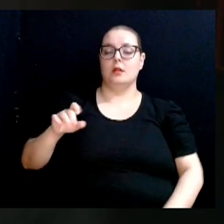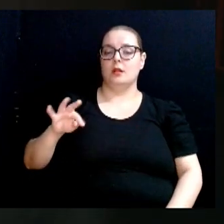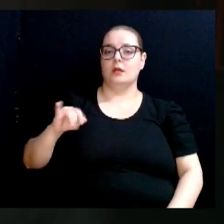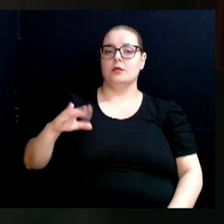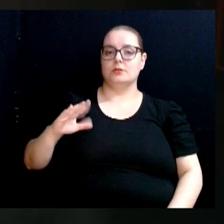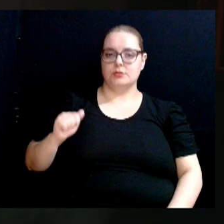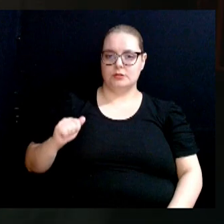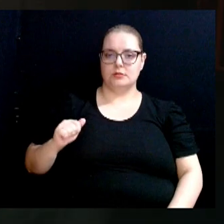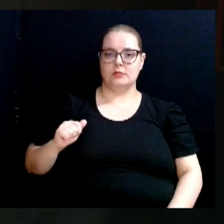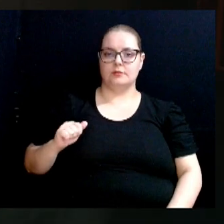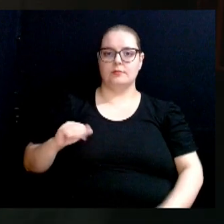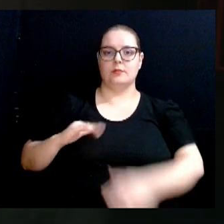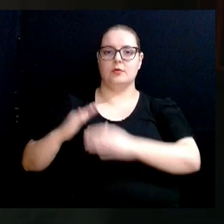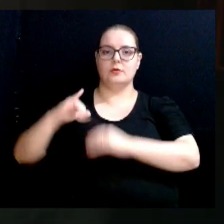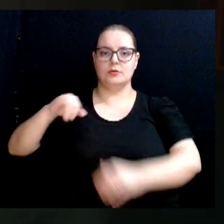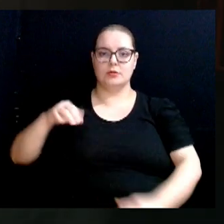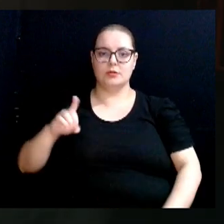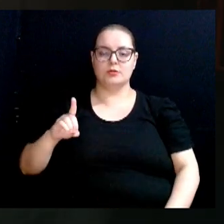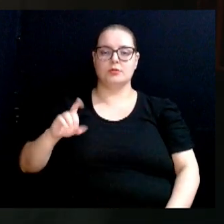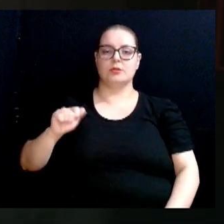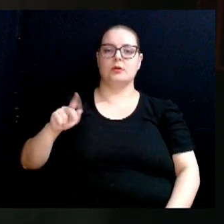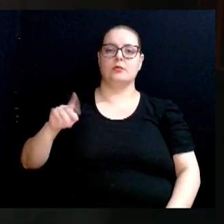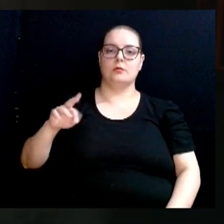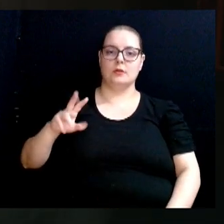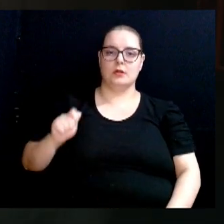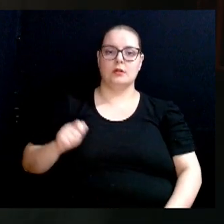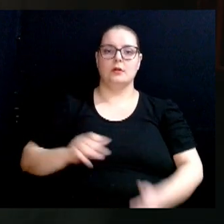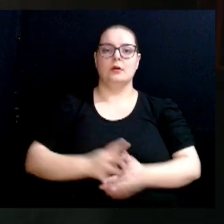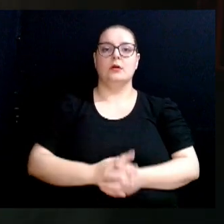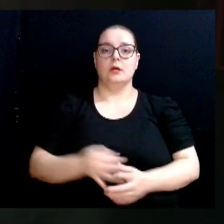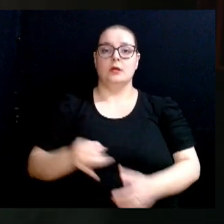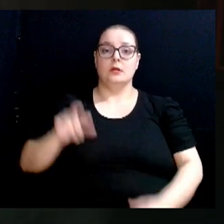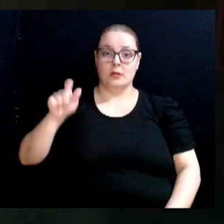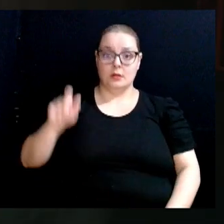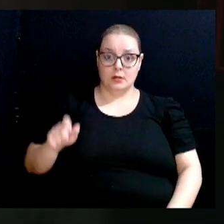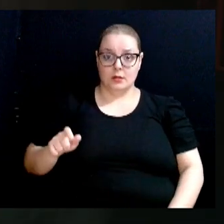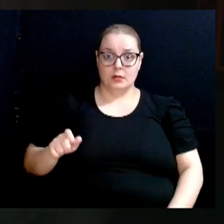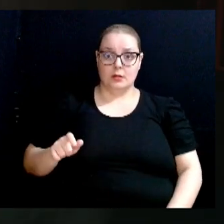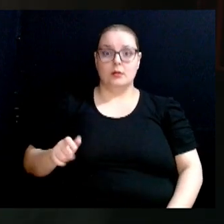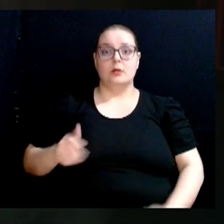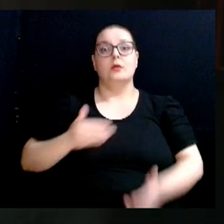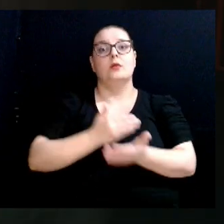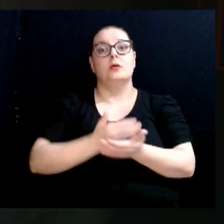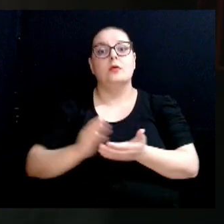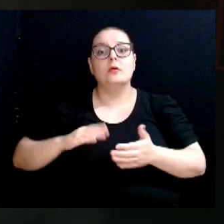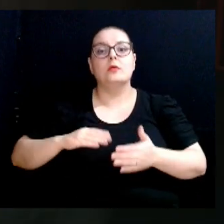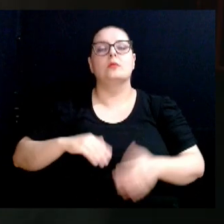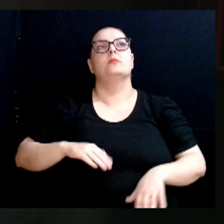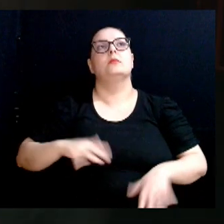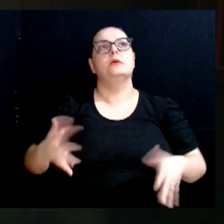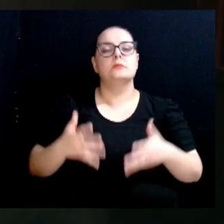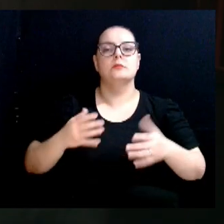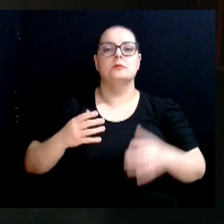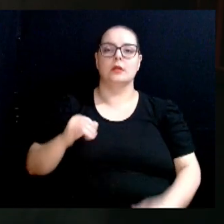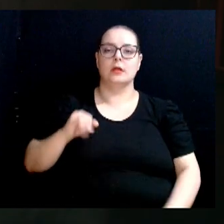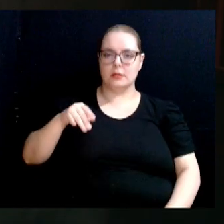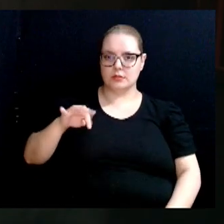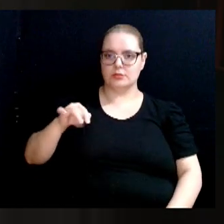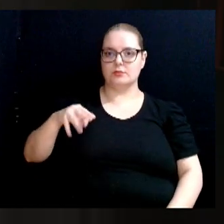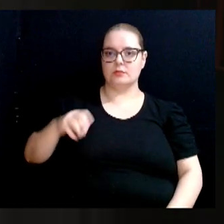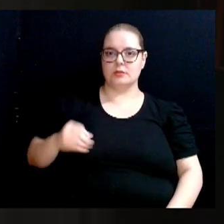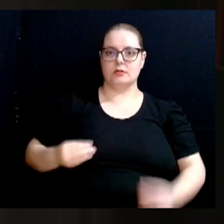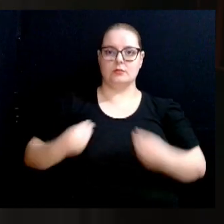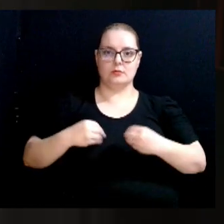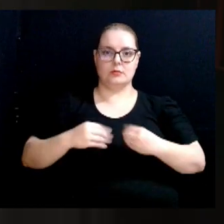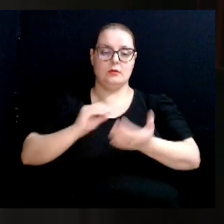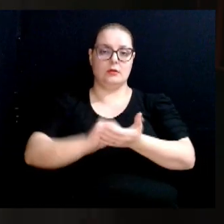Aurélia. Ela diz o seguinte: se apenas uma pessoa costuma tomar a iniciativa na intimidade, isso pode gerar insegurança ou sensação